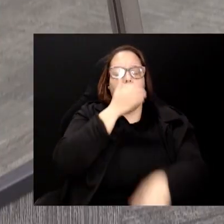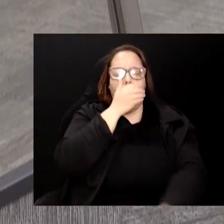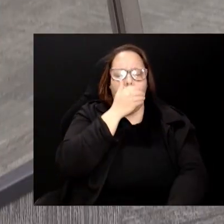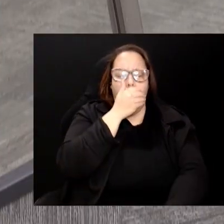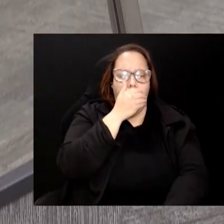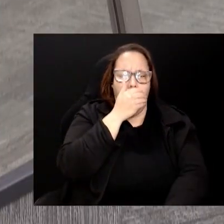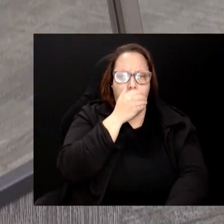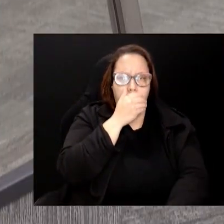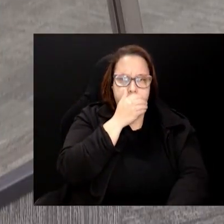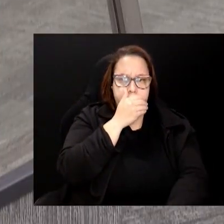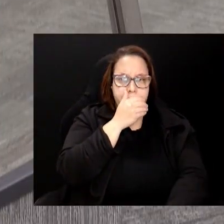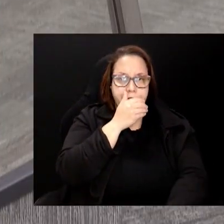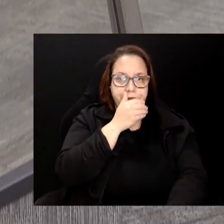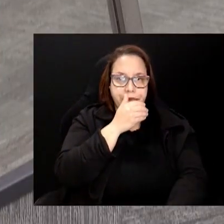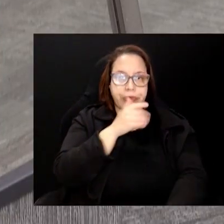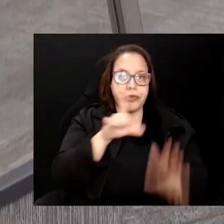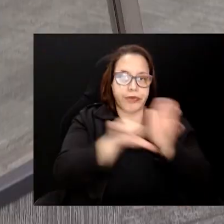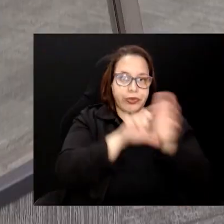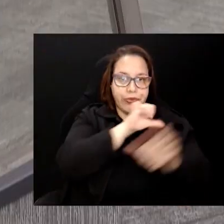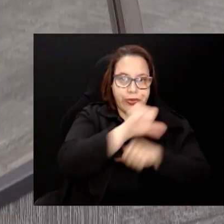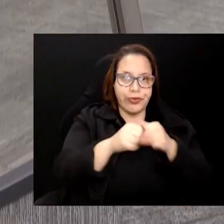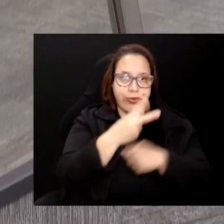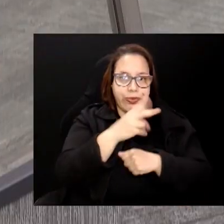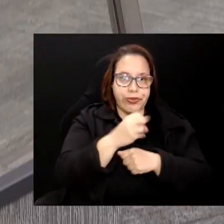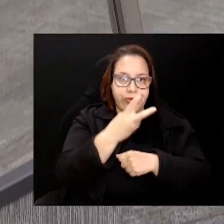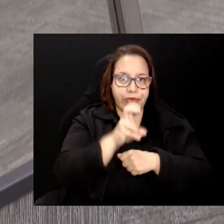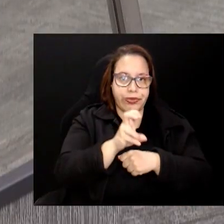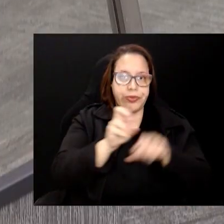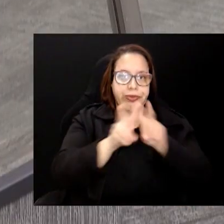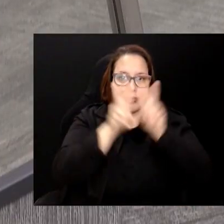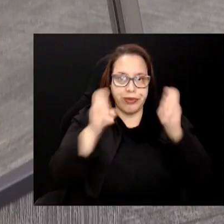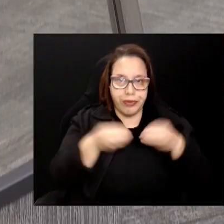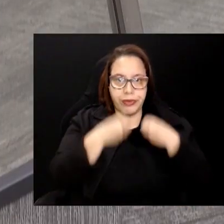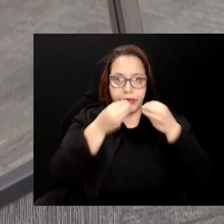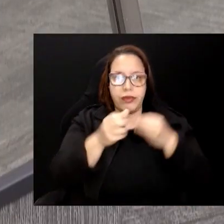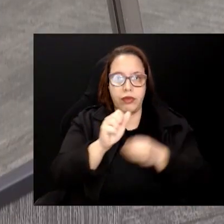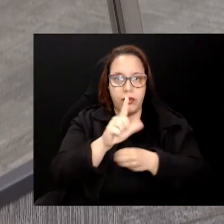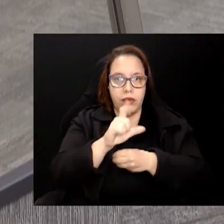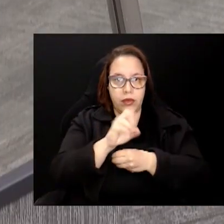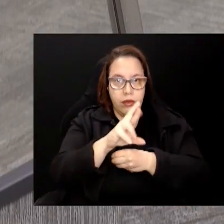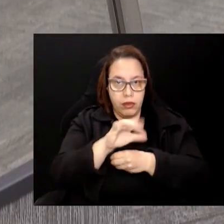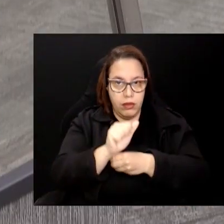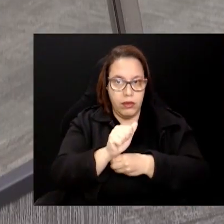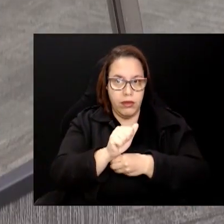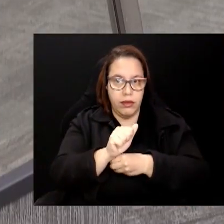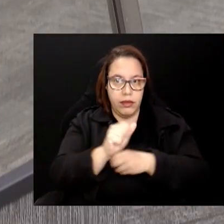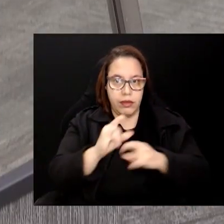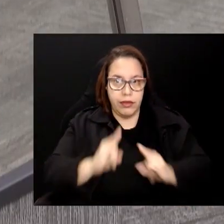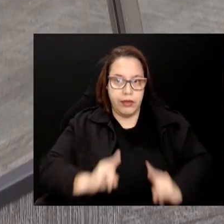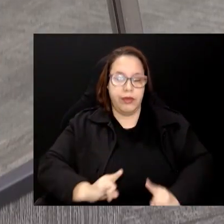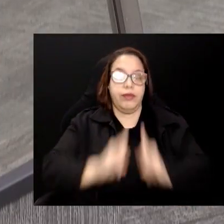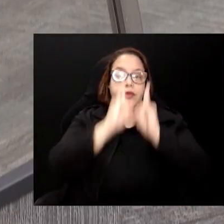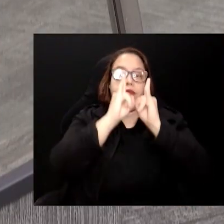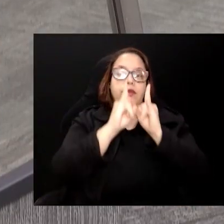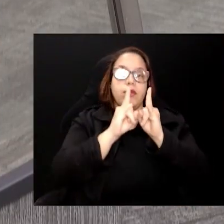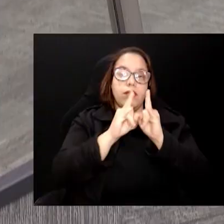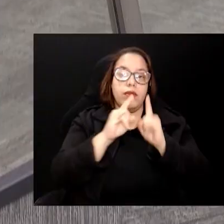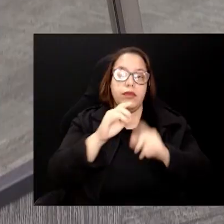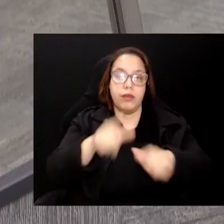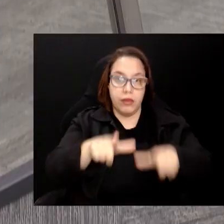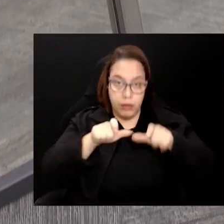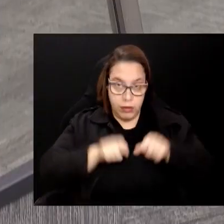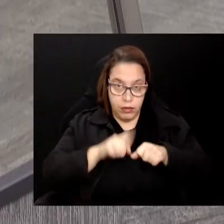alteração na Lei de 2025 sobre concessão de alvará de uso das edificações e do certificado de